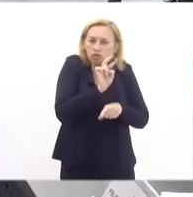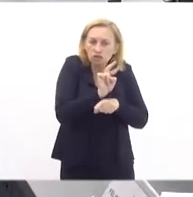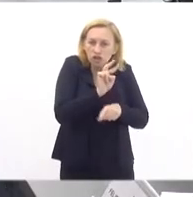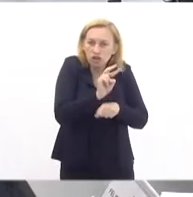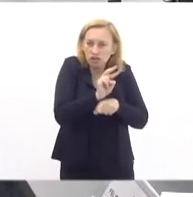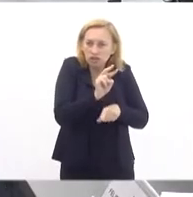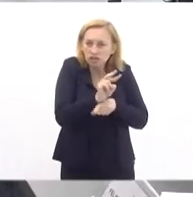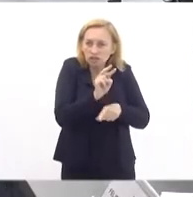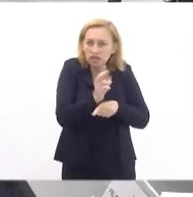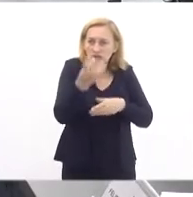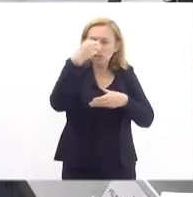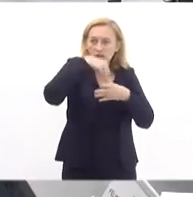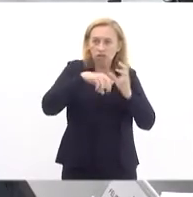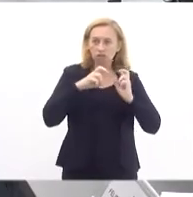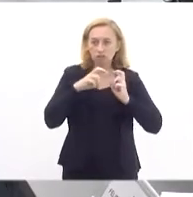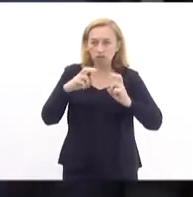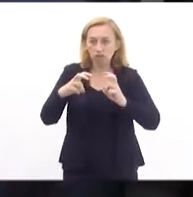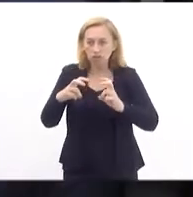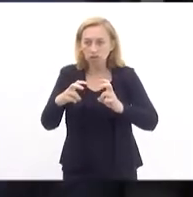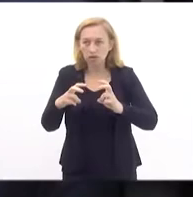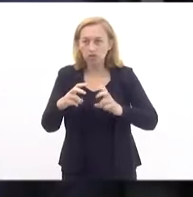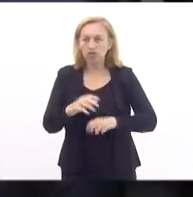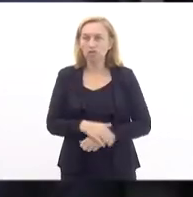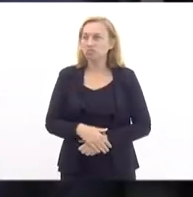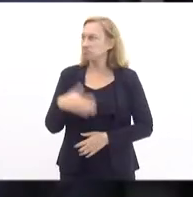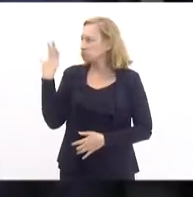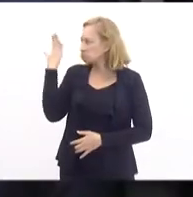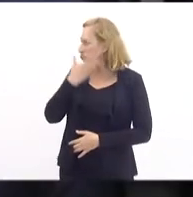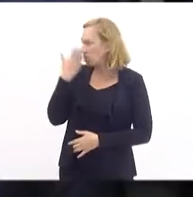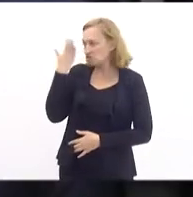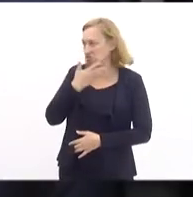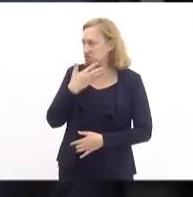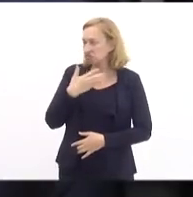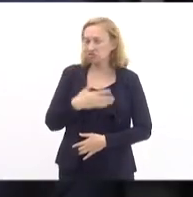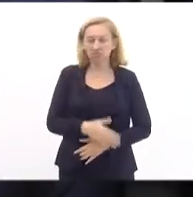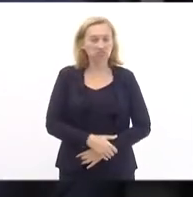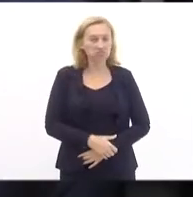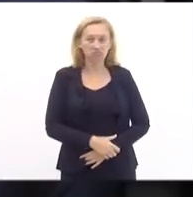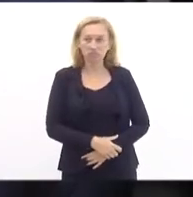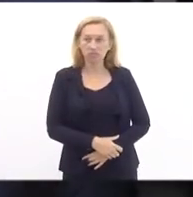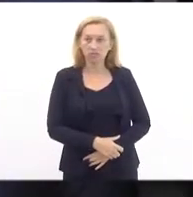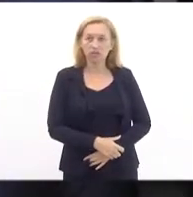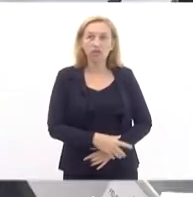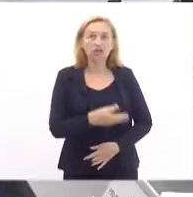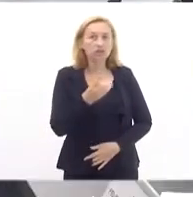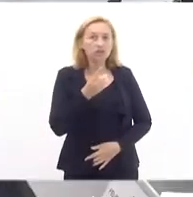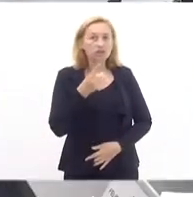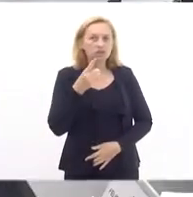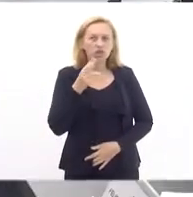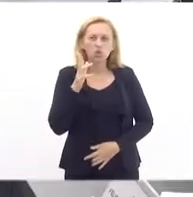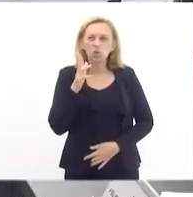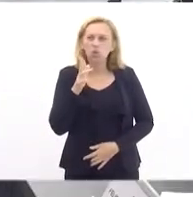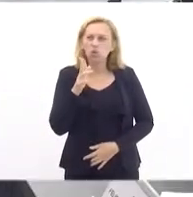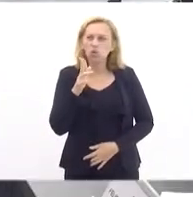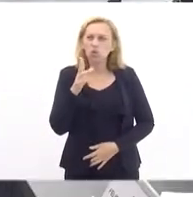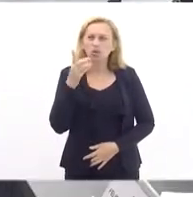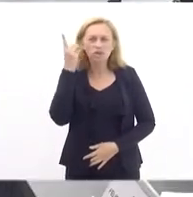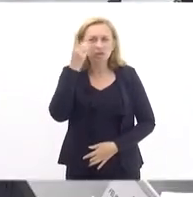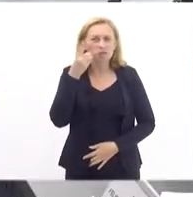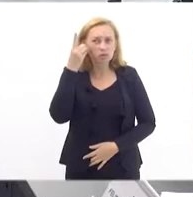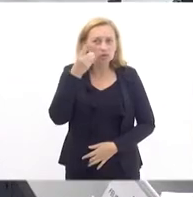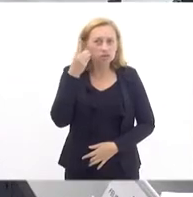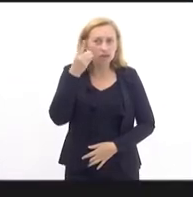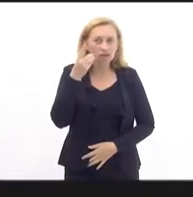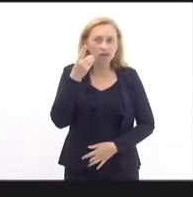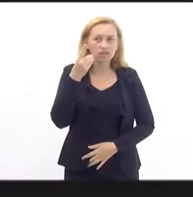dos vagões na plataforma? Não vi. Não viu? Não vi. Deputada Regiane, faz a segunda pergunta.